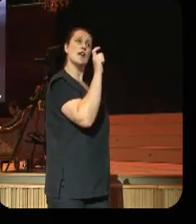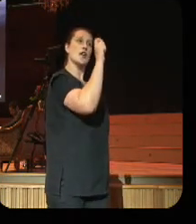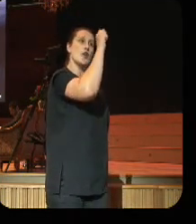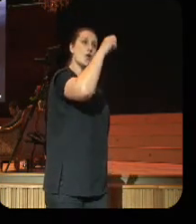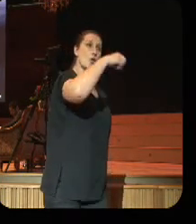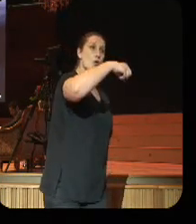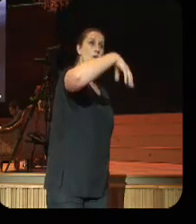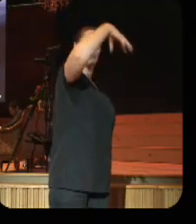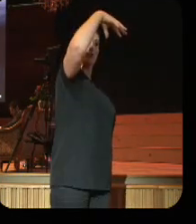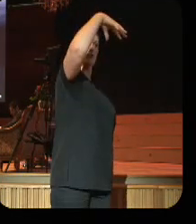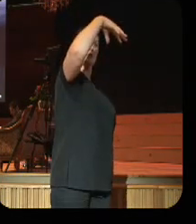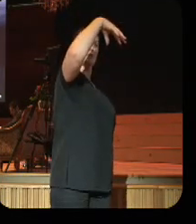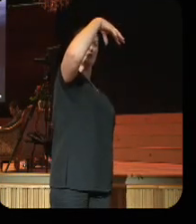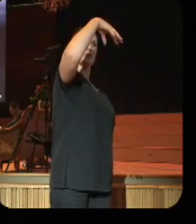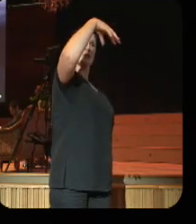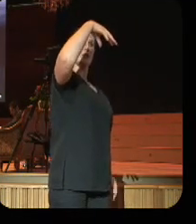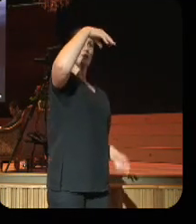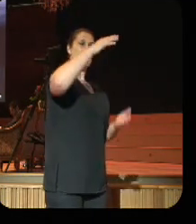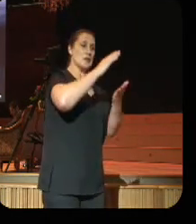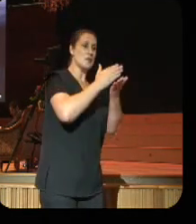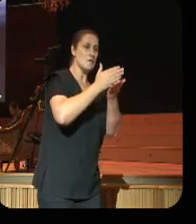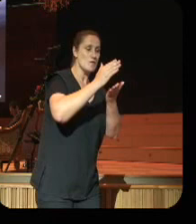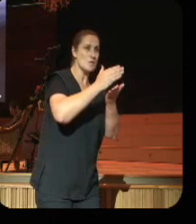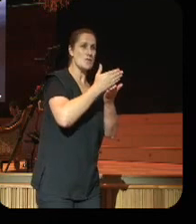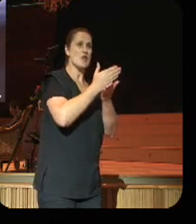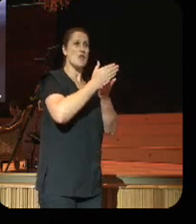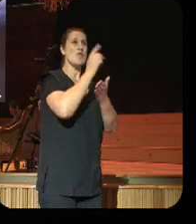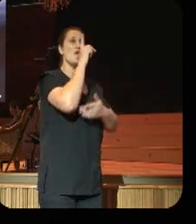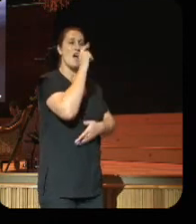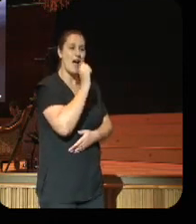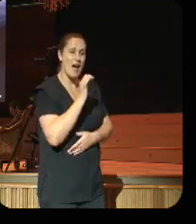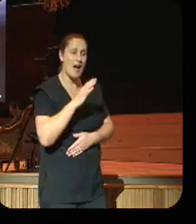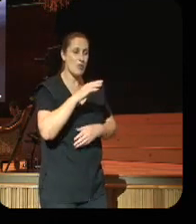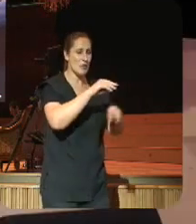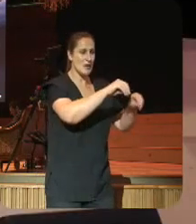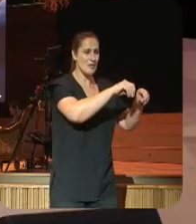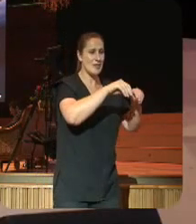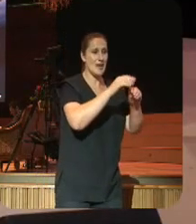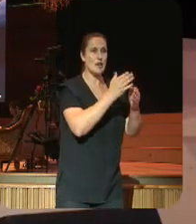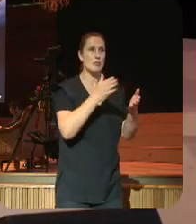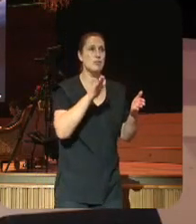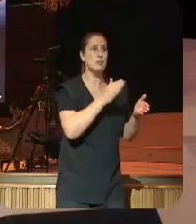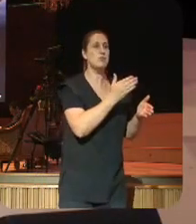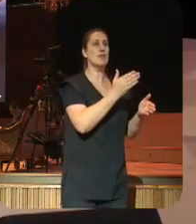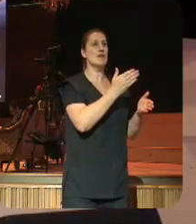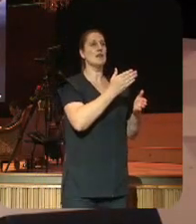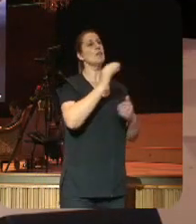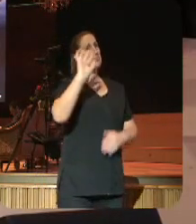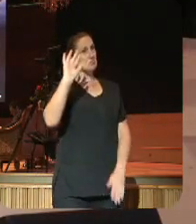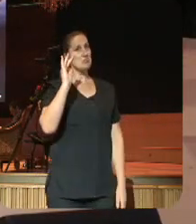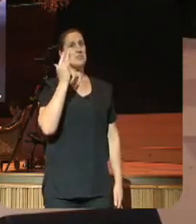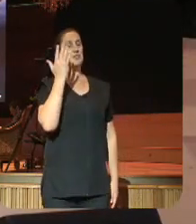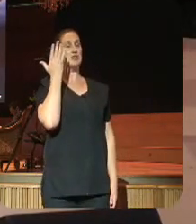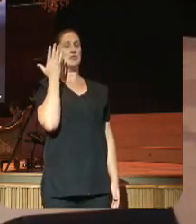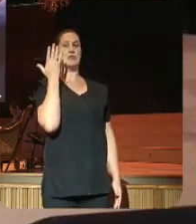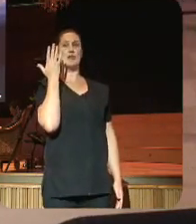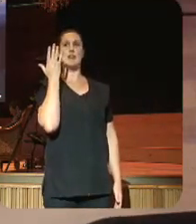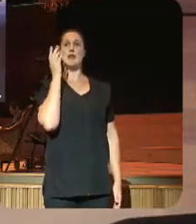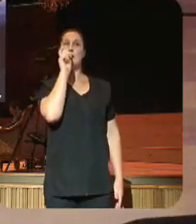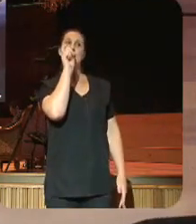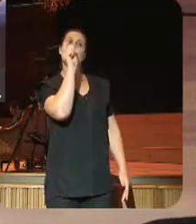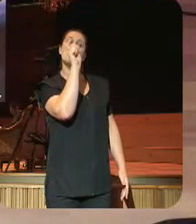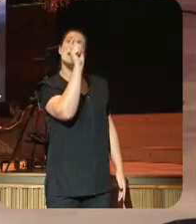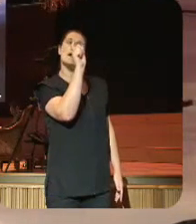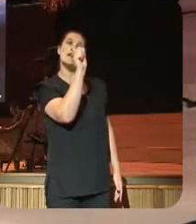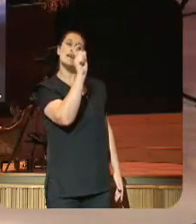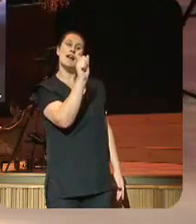e houve luz, faça separação entre terra e água, e assim aconteceu. Essa